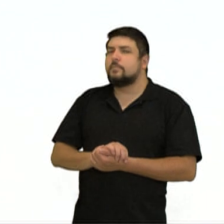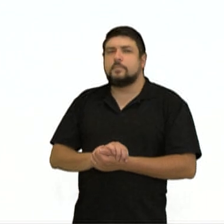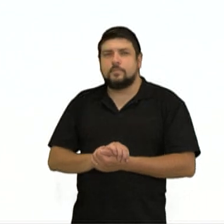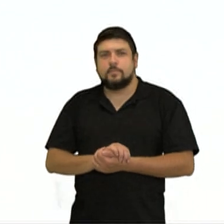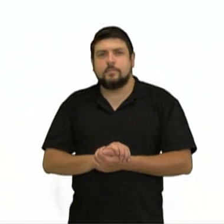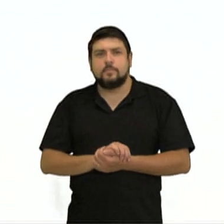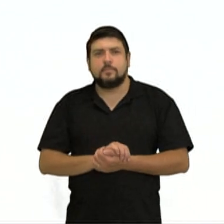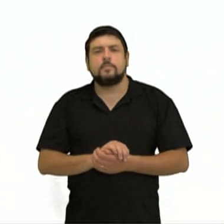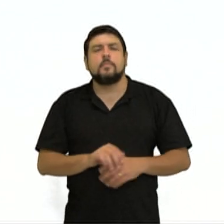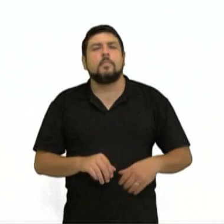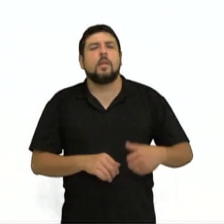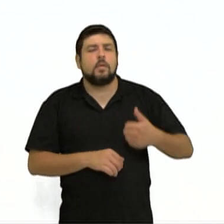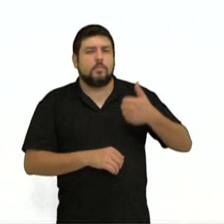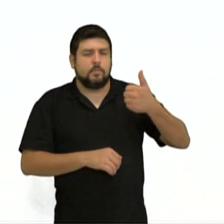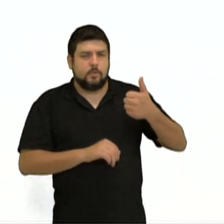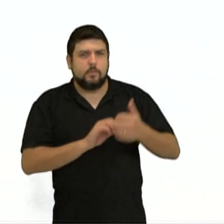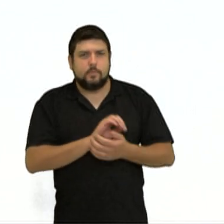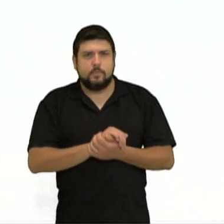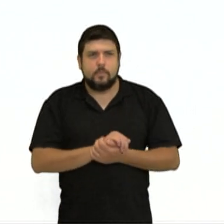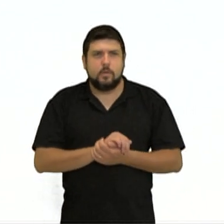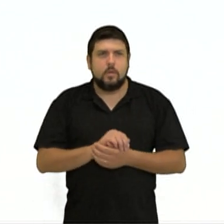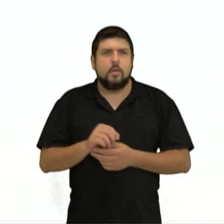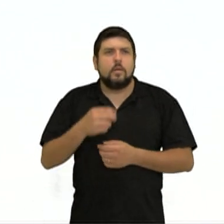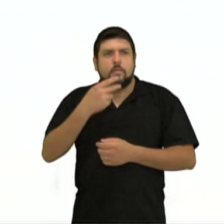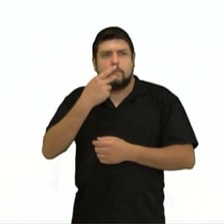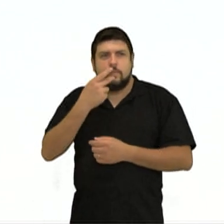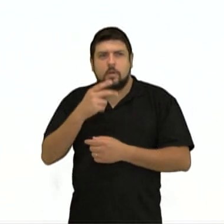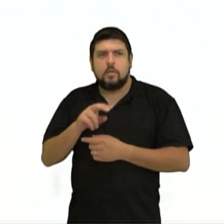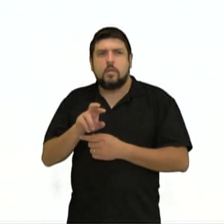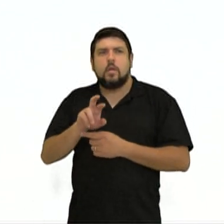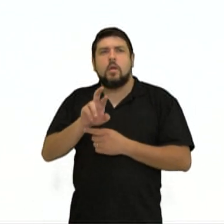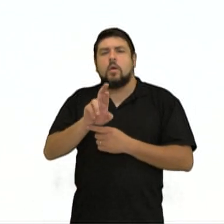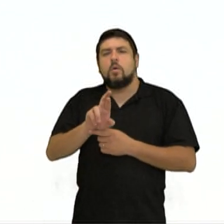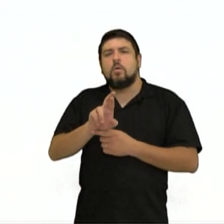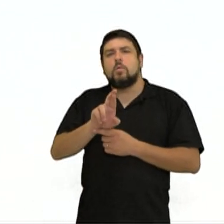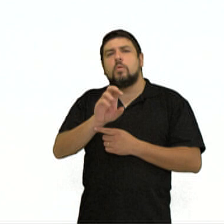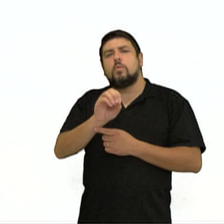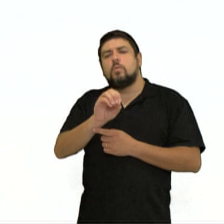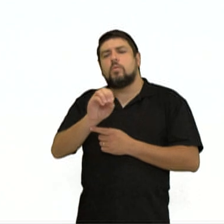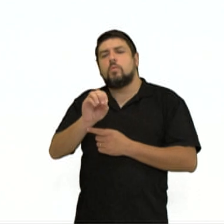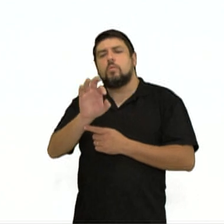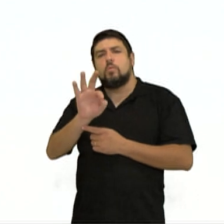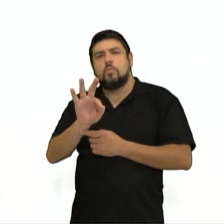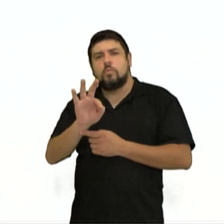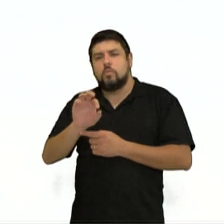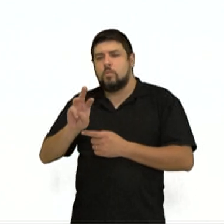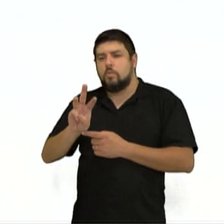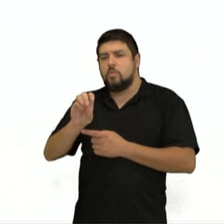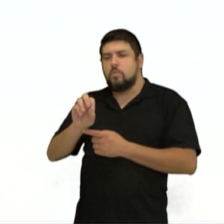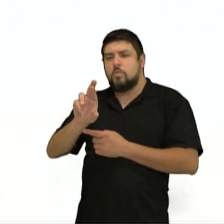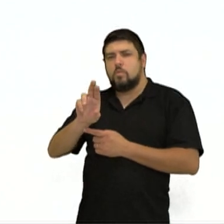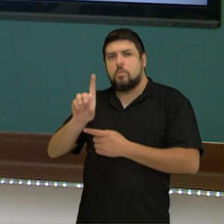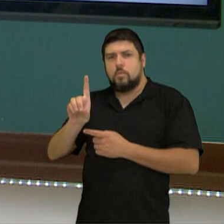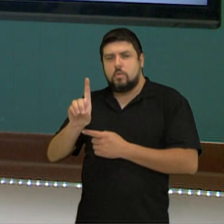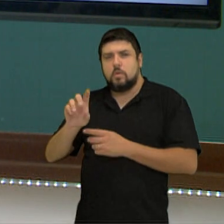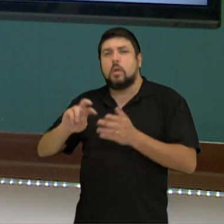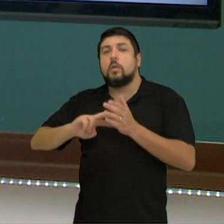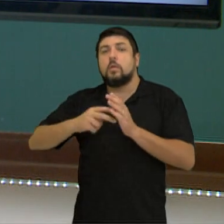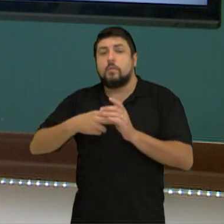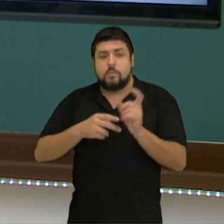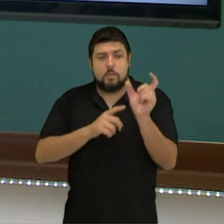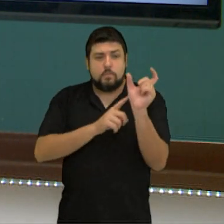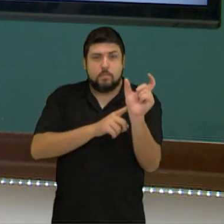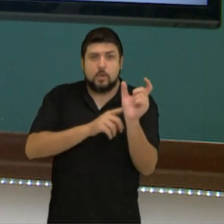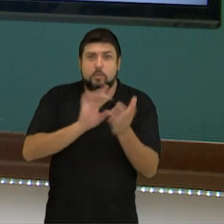coisa, quando eu falo root word, seria mais ou menos a palavra raiz, tá? Então, você tem uma